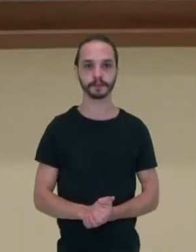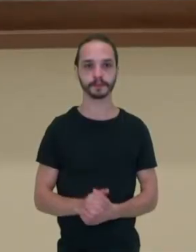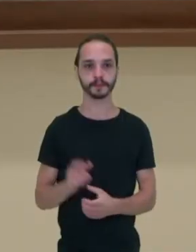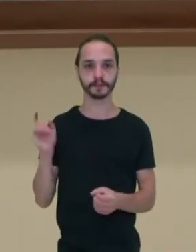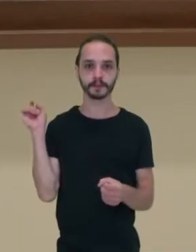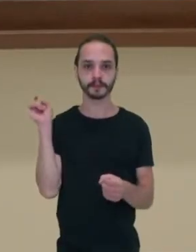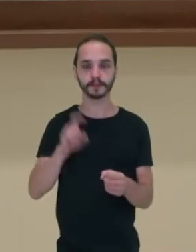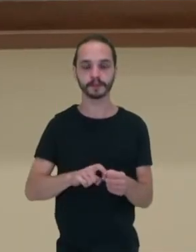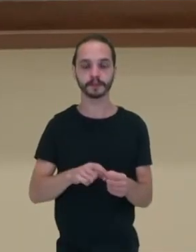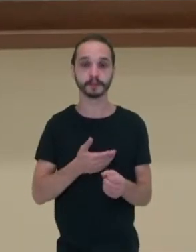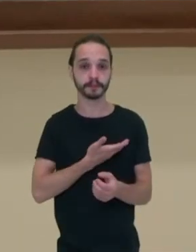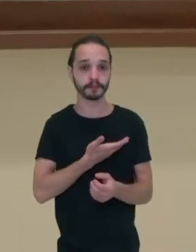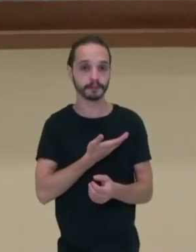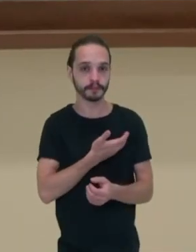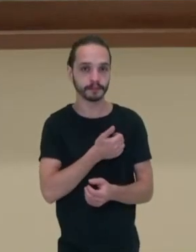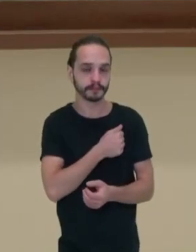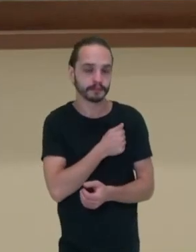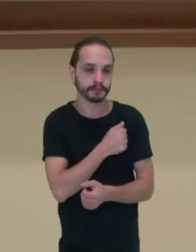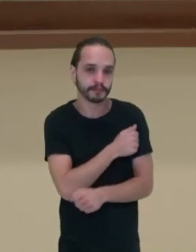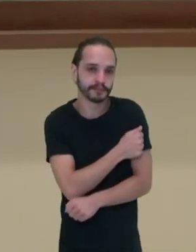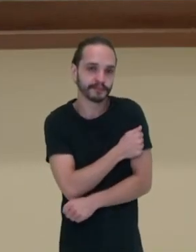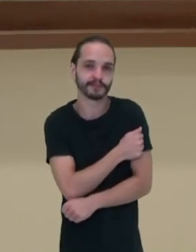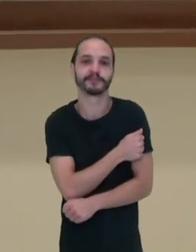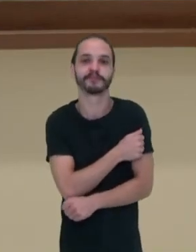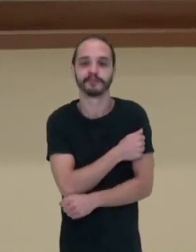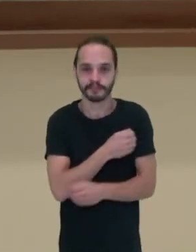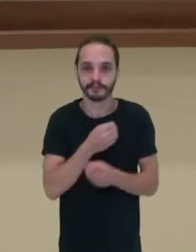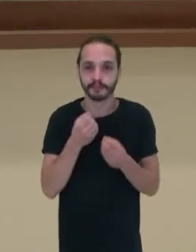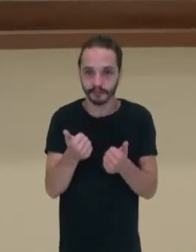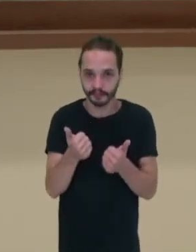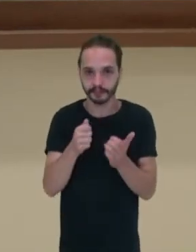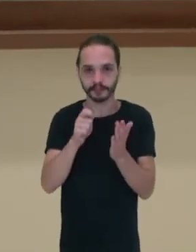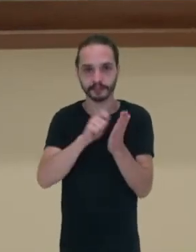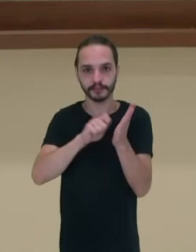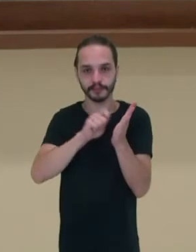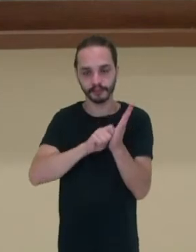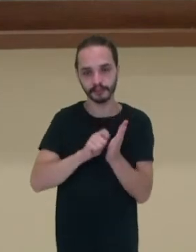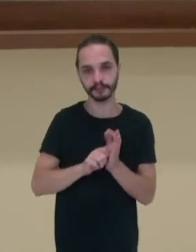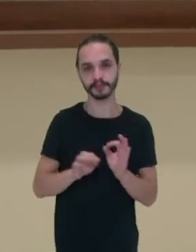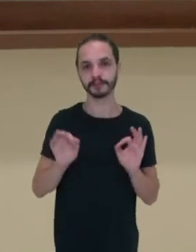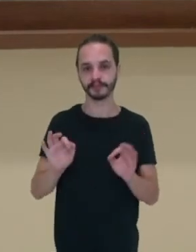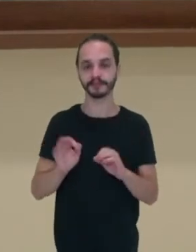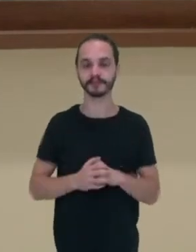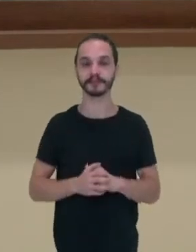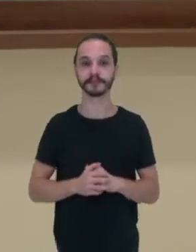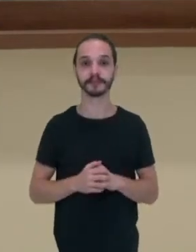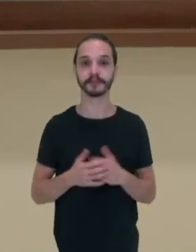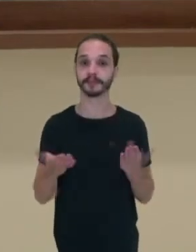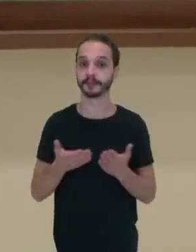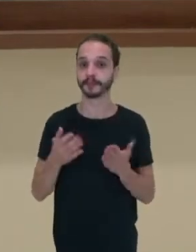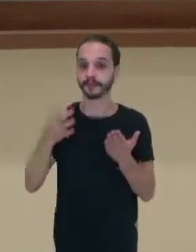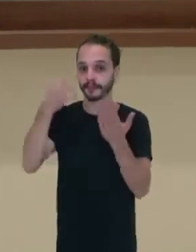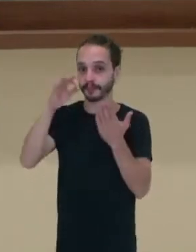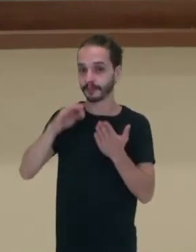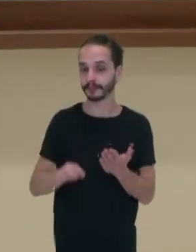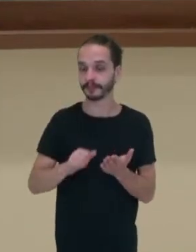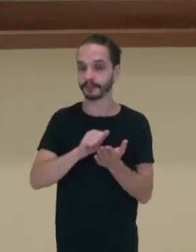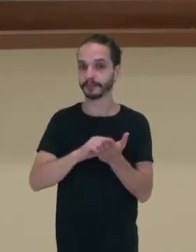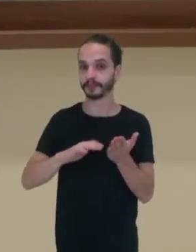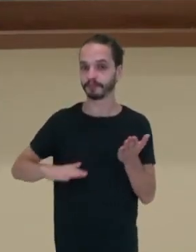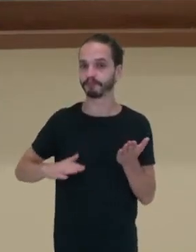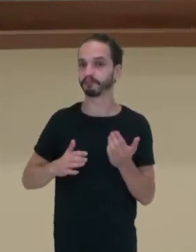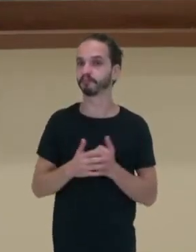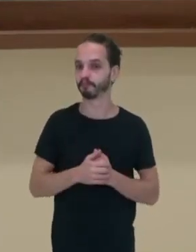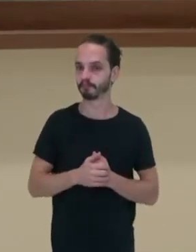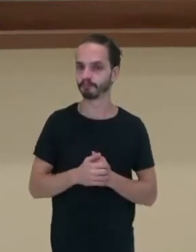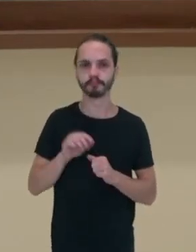Voltei, queridos alunos. E aí, caderninho organizado? Maravilha. Então, bora, vamos corrigir essa atividade aqui. Como que a